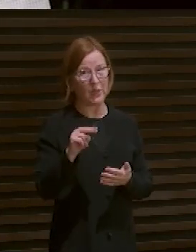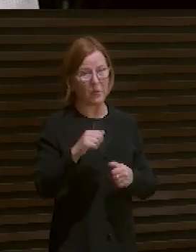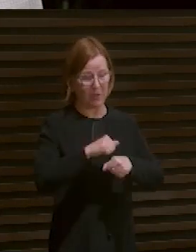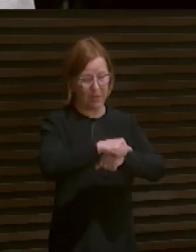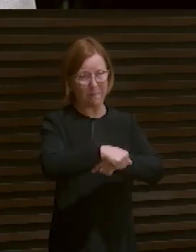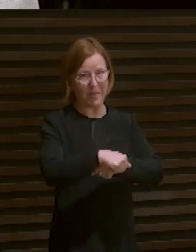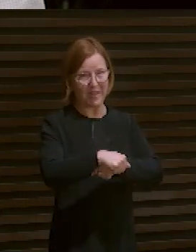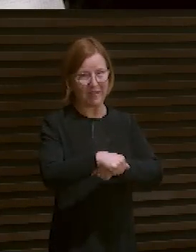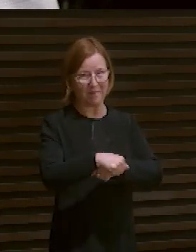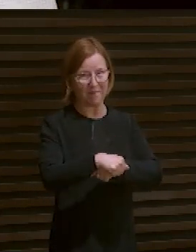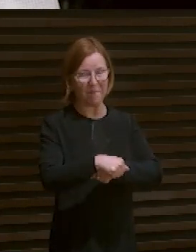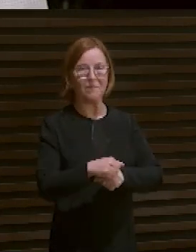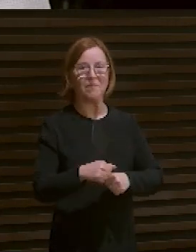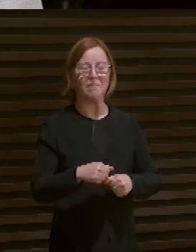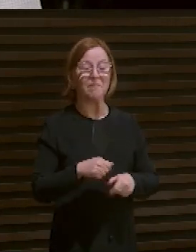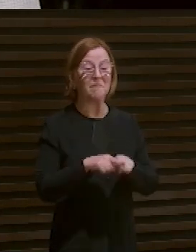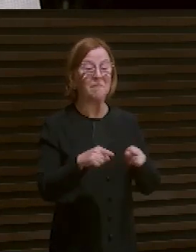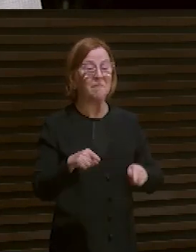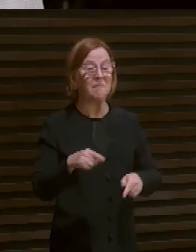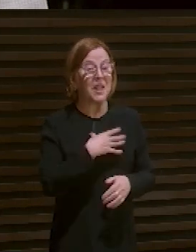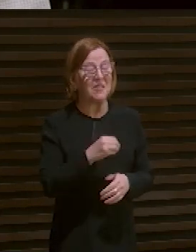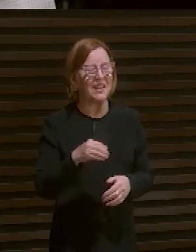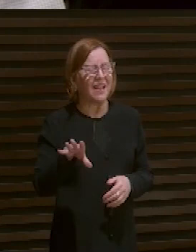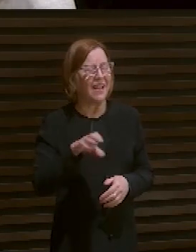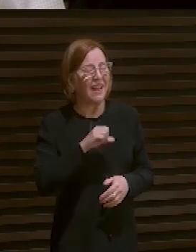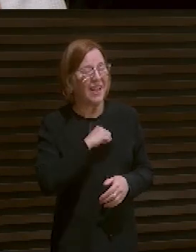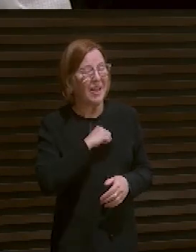filha. Amavam aquela menininha.